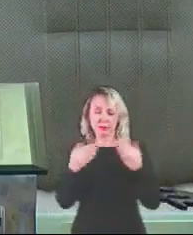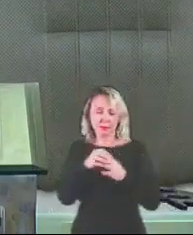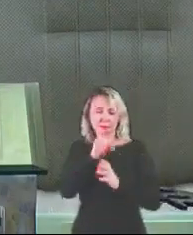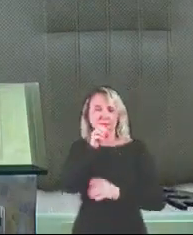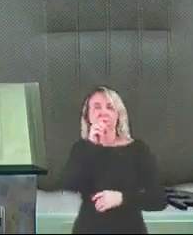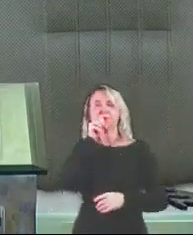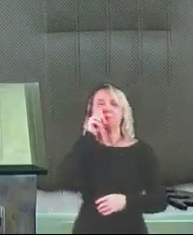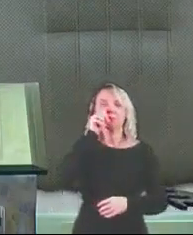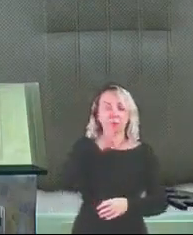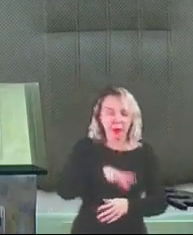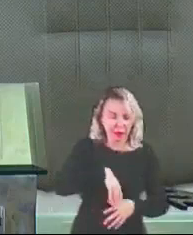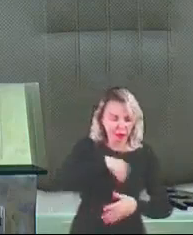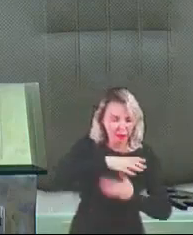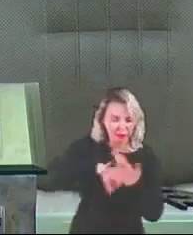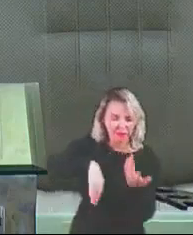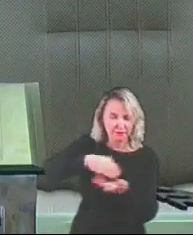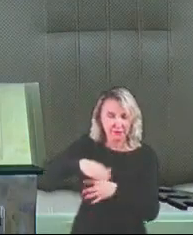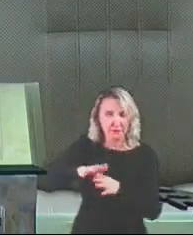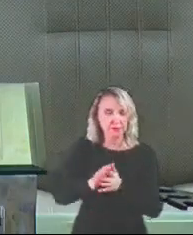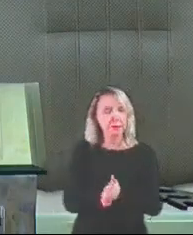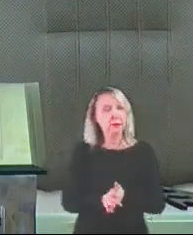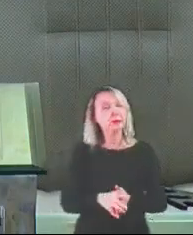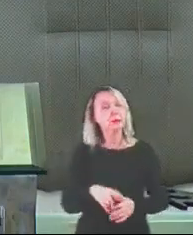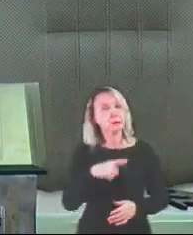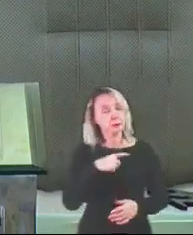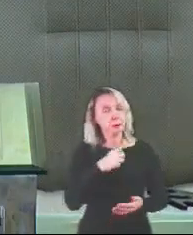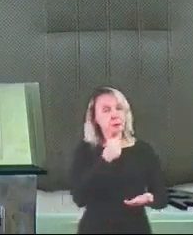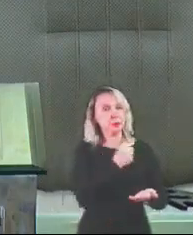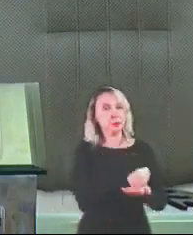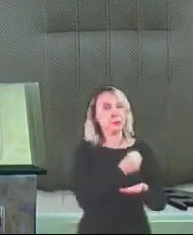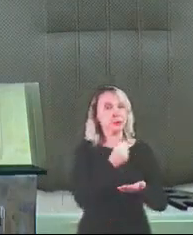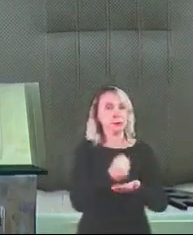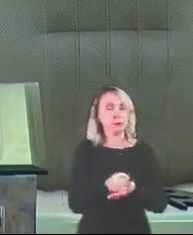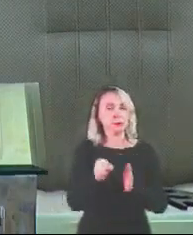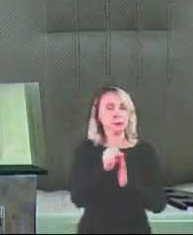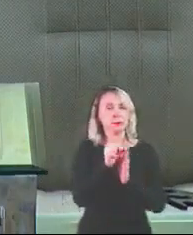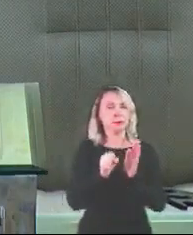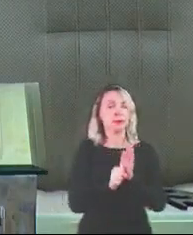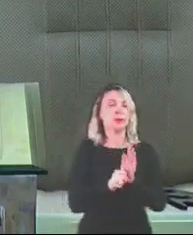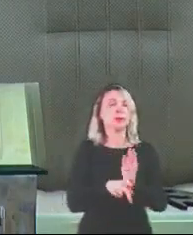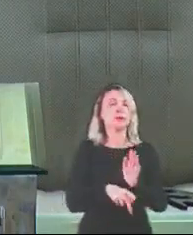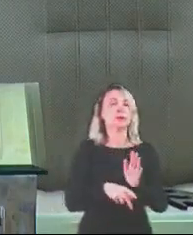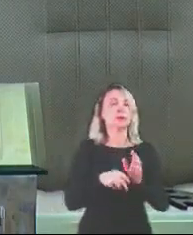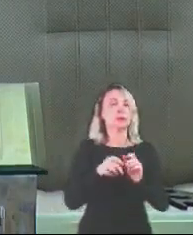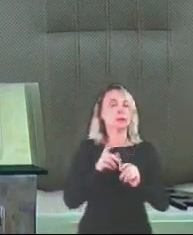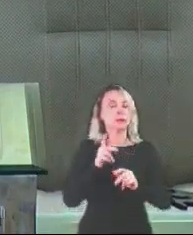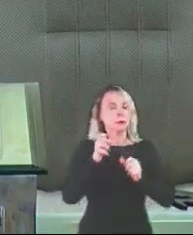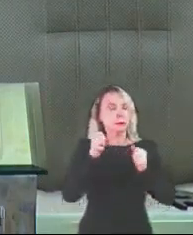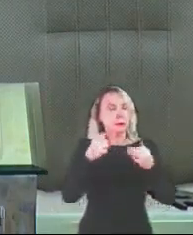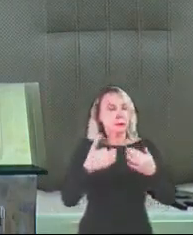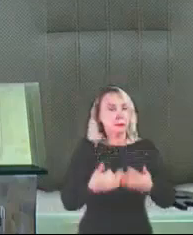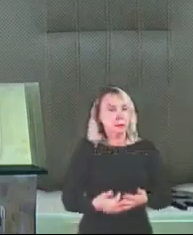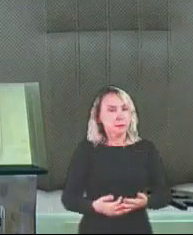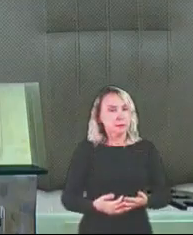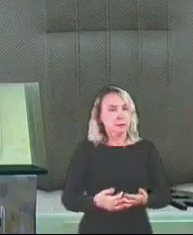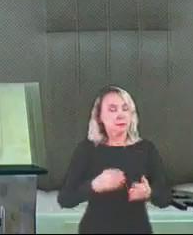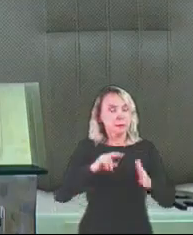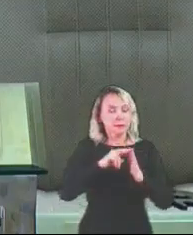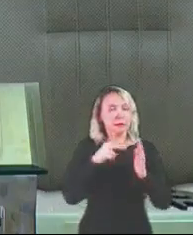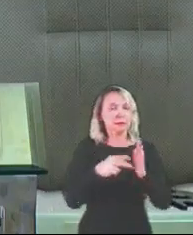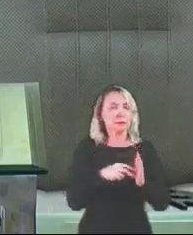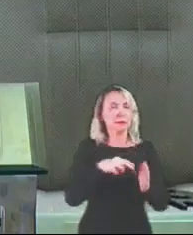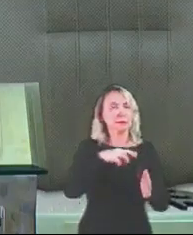da enologia. Há um documento secular chamado Sempermusto, mosto permanente, que vai traçar todo